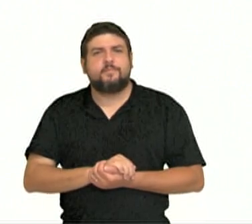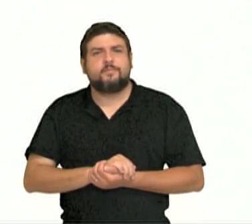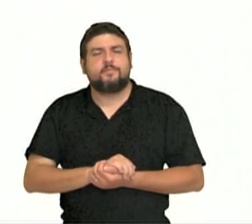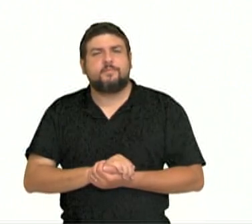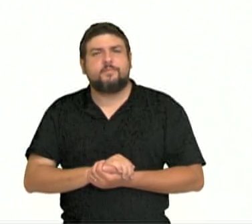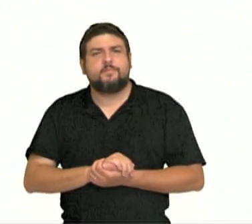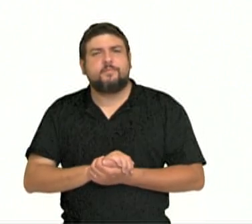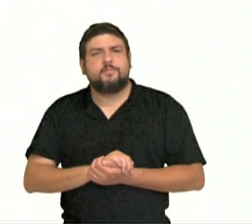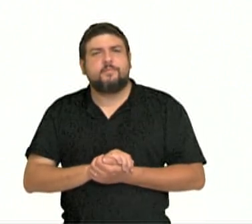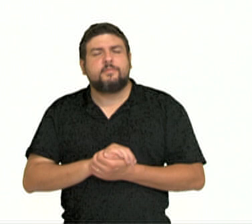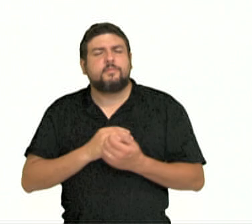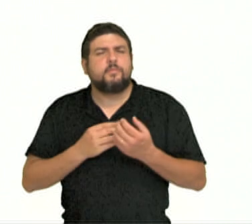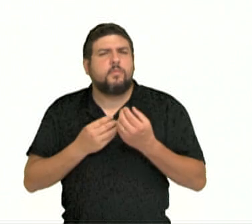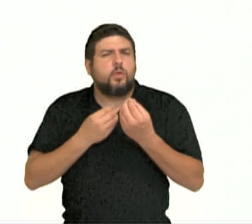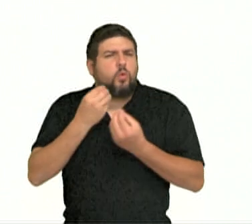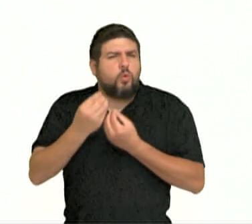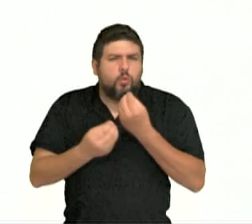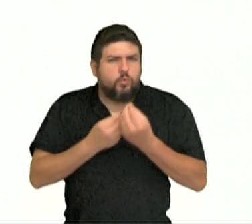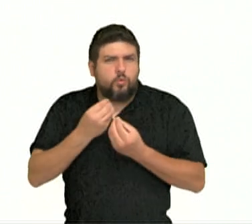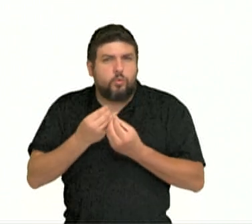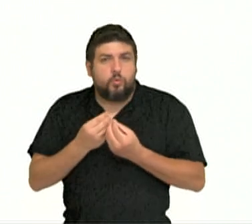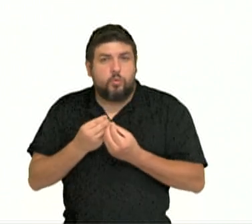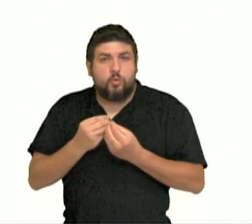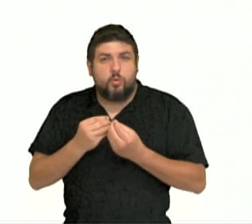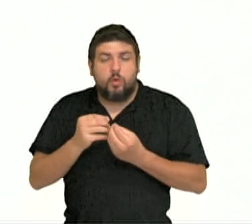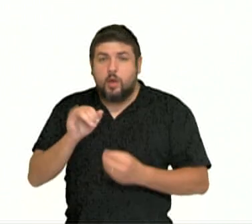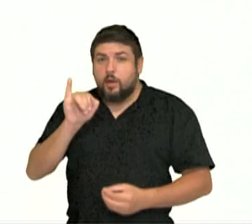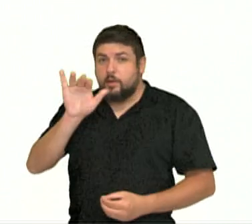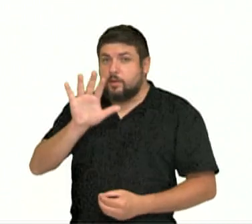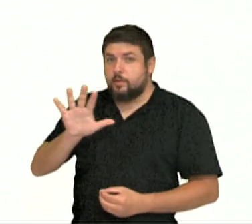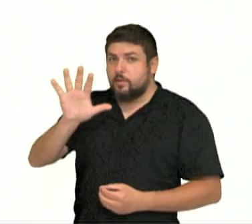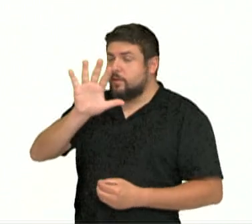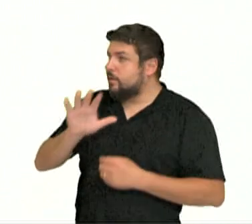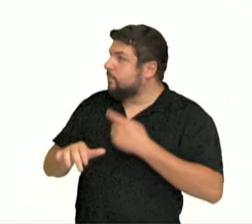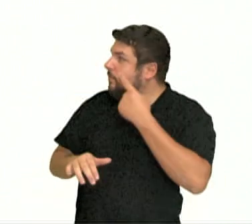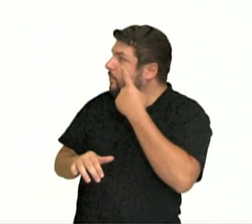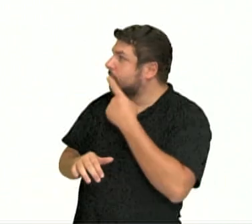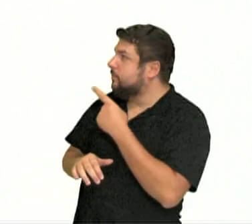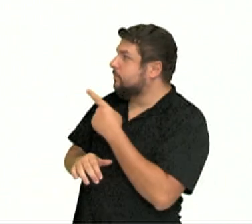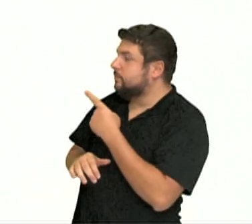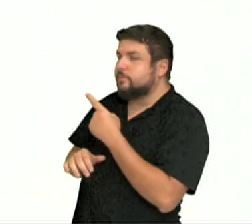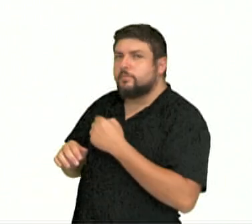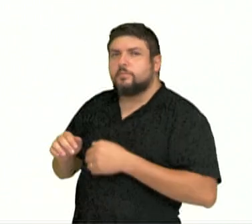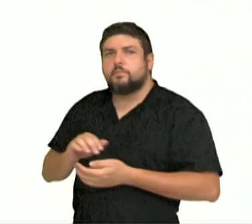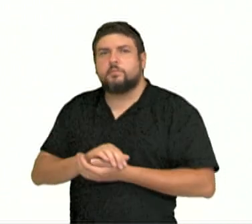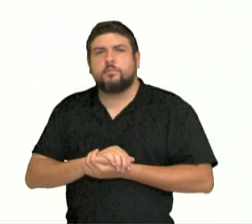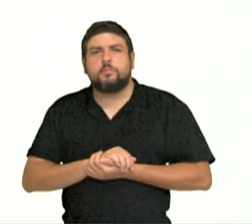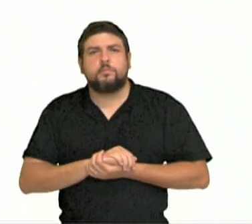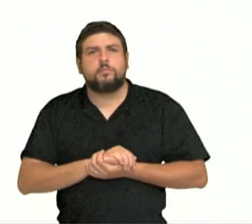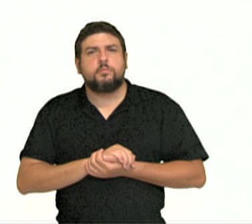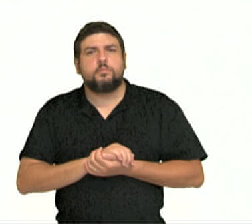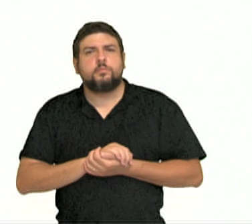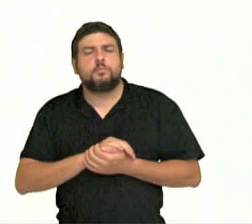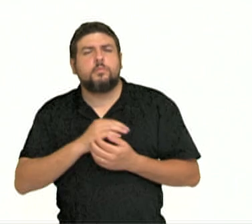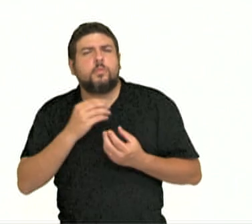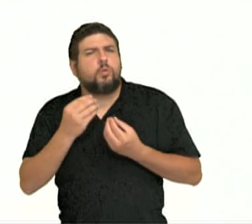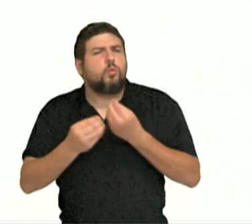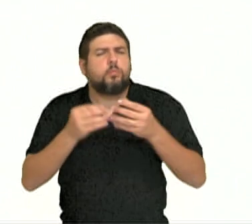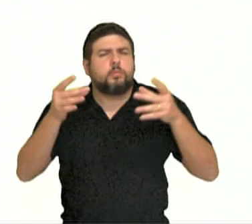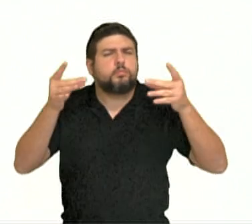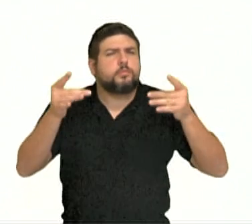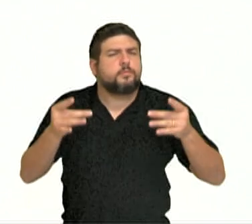Como que você, só por essa foto aqui, ó, só a imagem daqui para cima da Shakira, como que você a